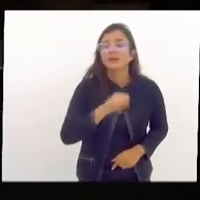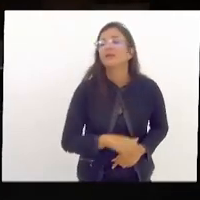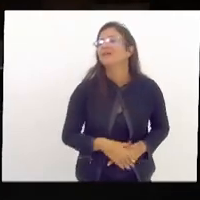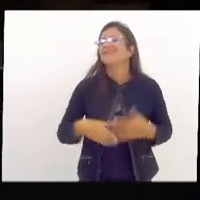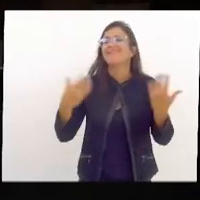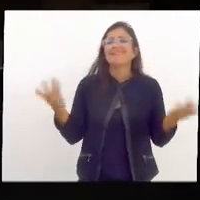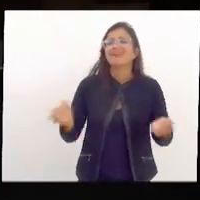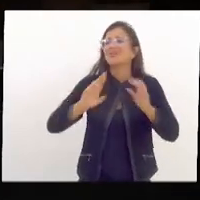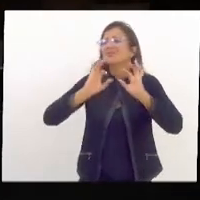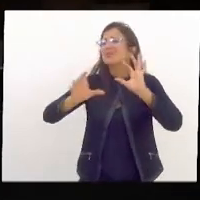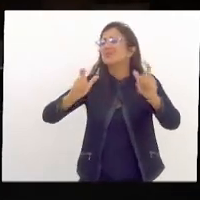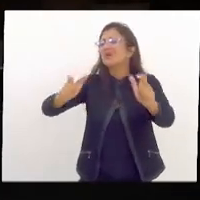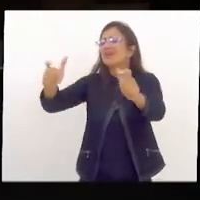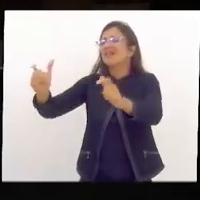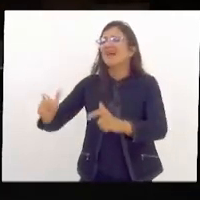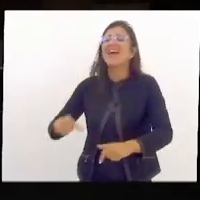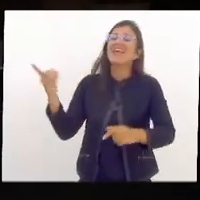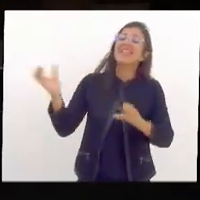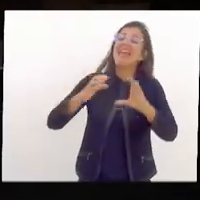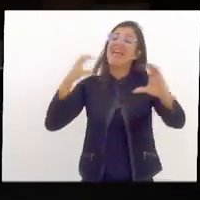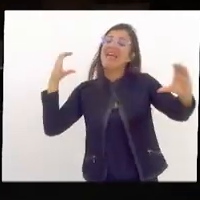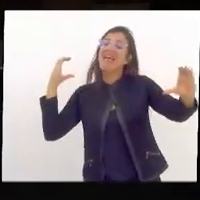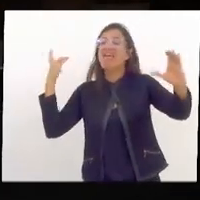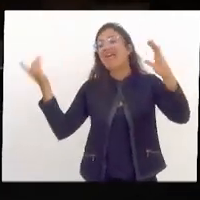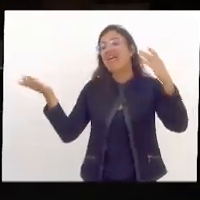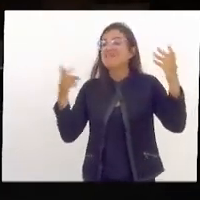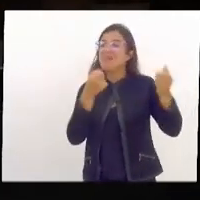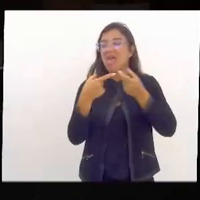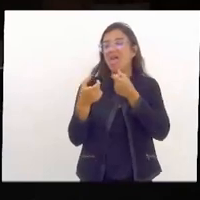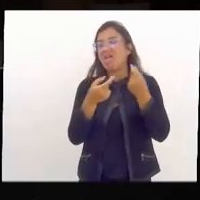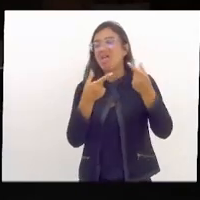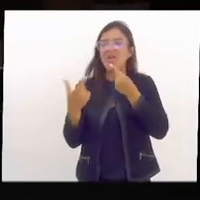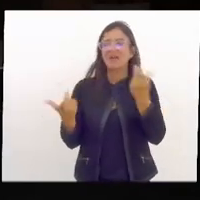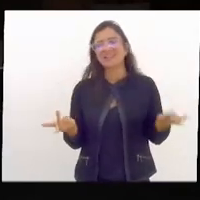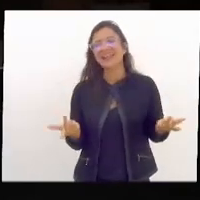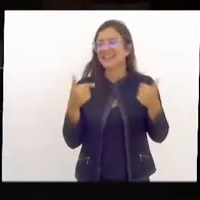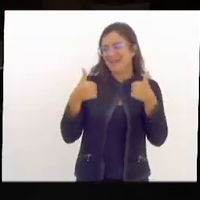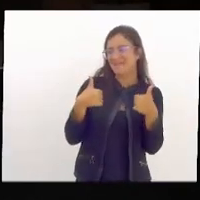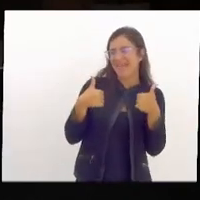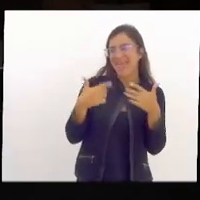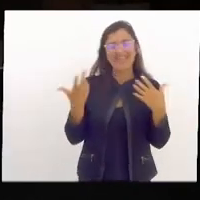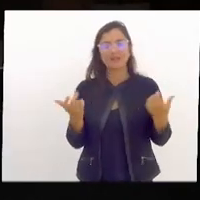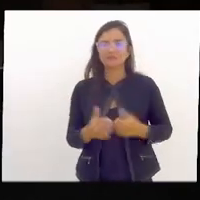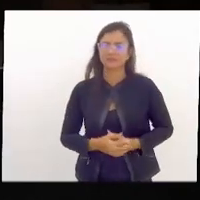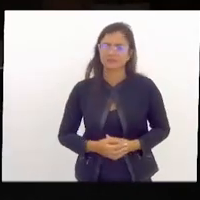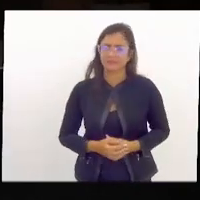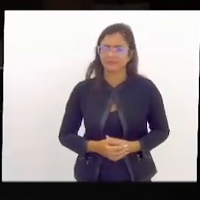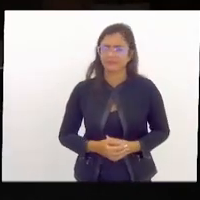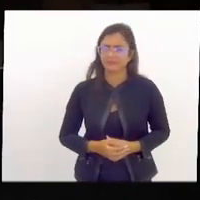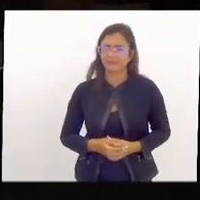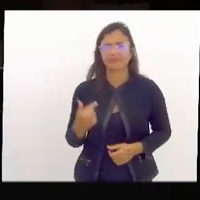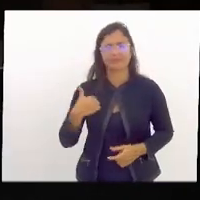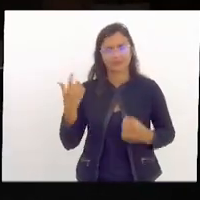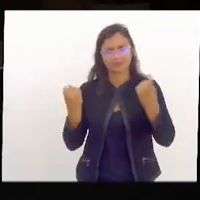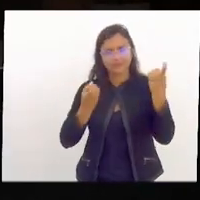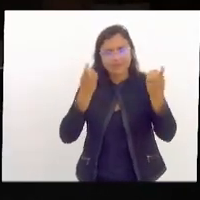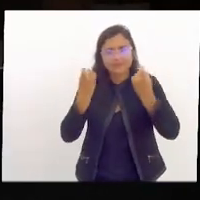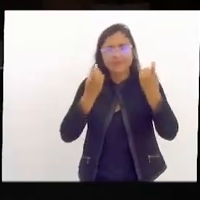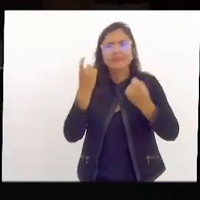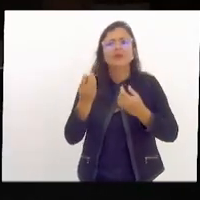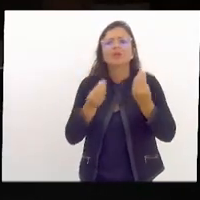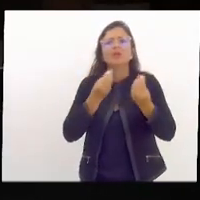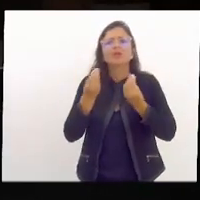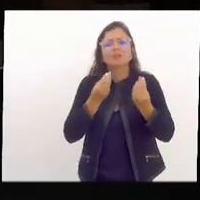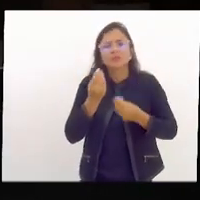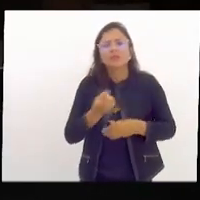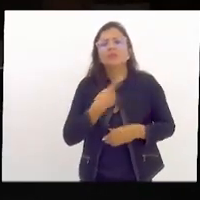um bonequinho lá, fantasia de tubo, muito engraçadinho. Não, está tudo bem. Então, estou preocupada com isso, porque como é que nós vamos resolver